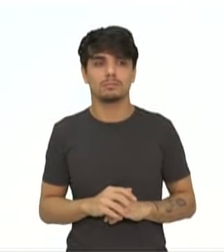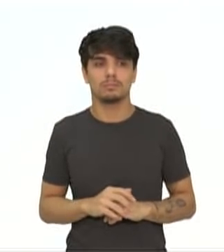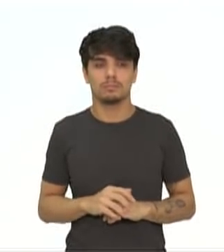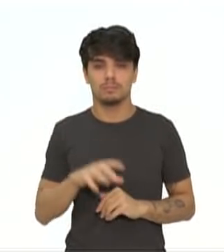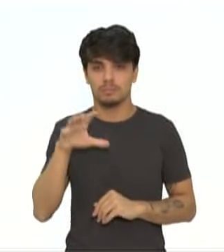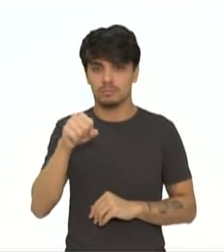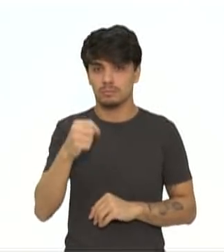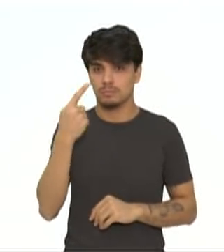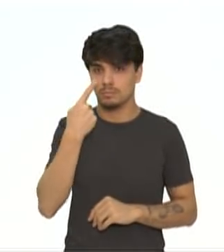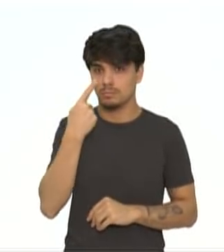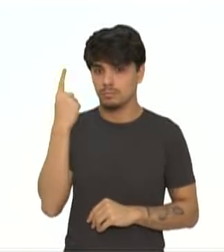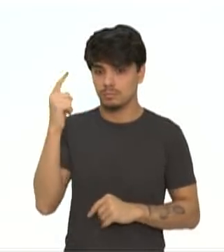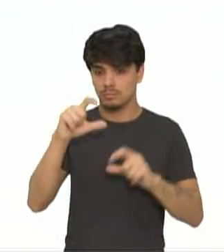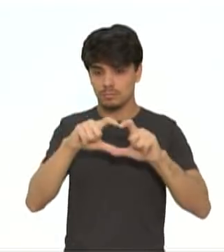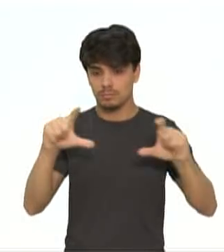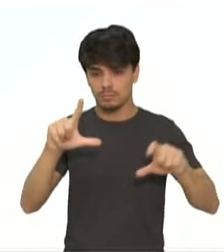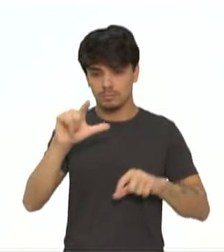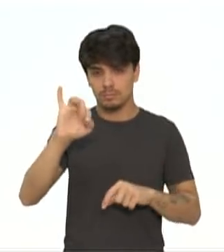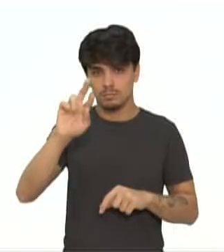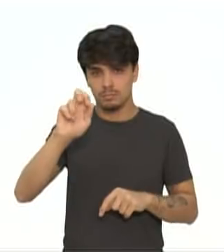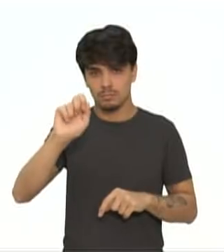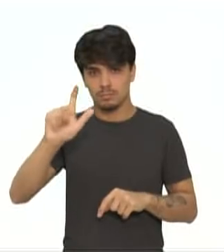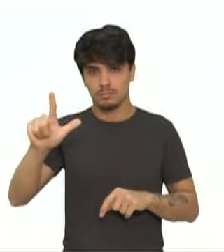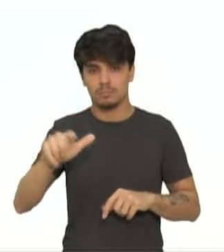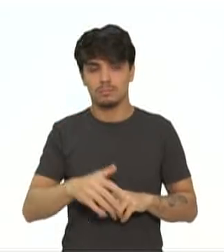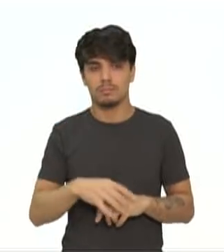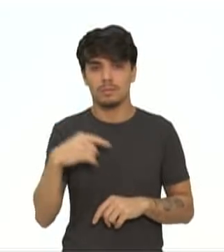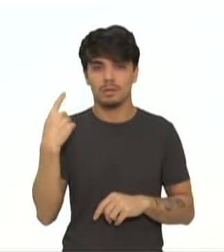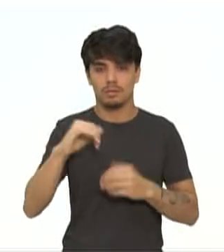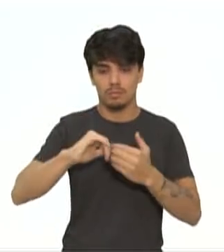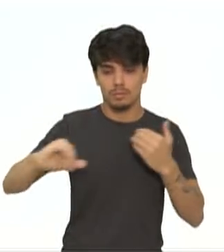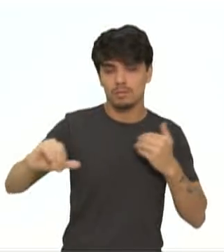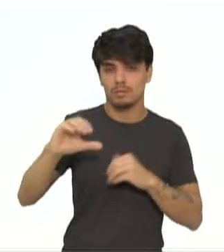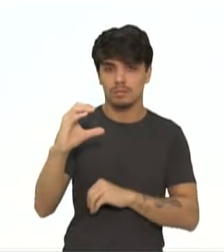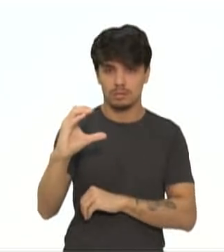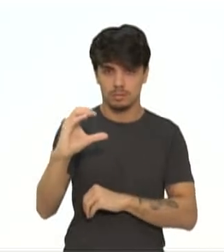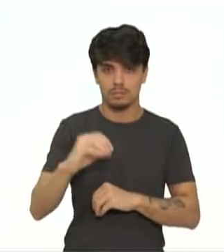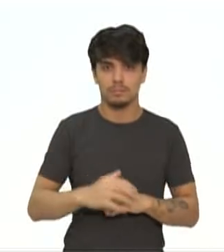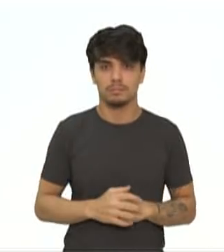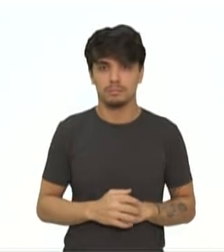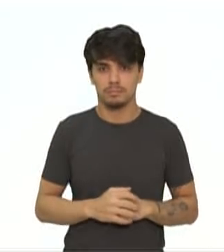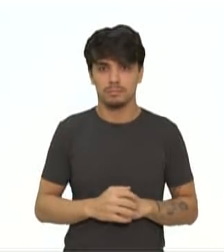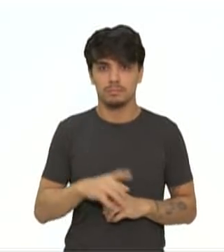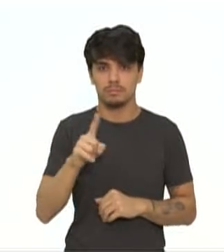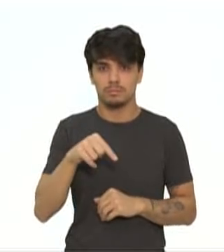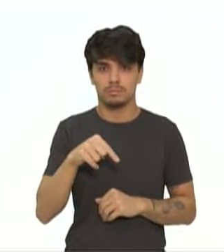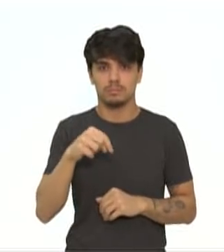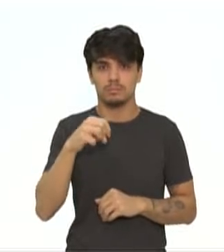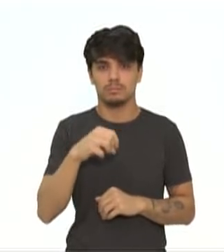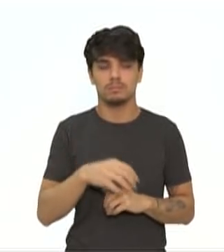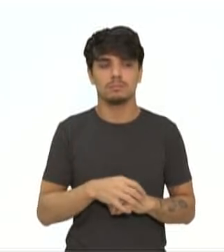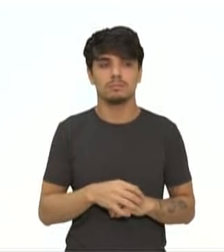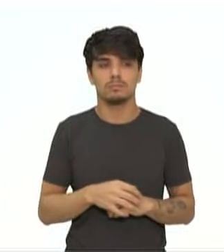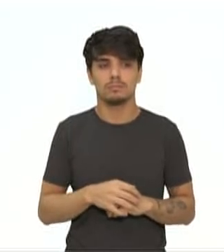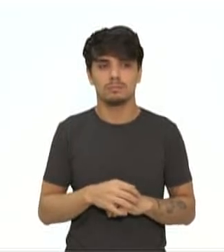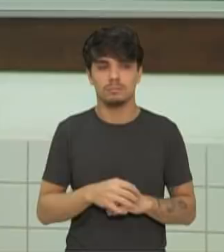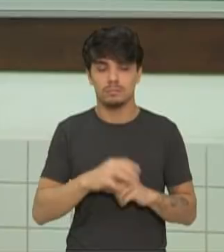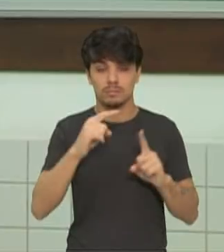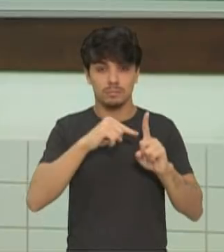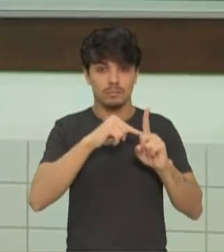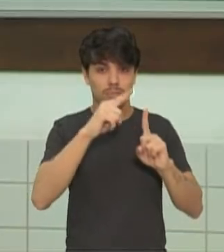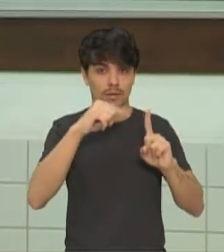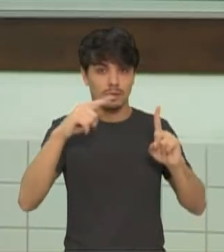equação literal, vou colocar aqui no quadro e a gente vai isolar o C, que é a unidade de medida de temperatura, que